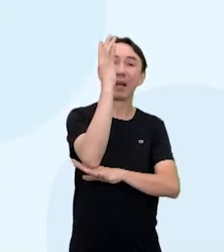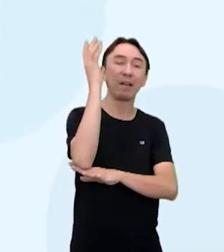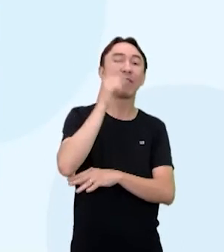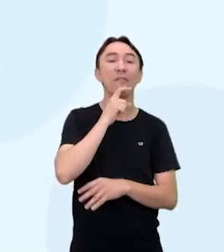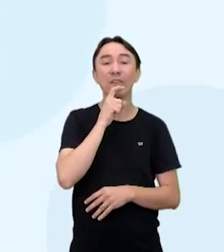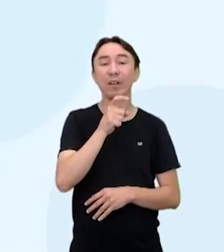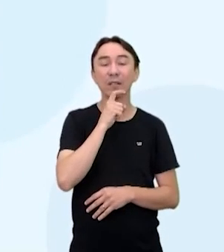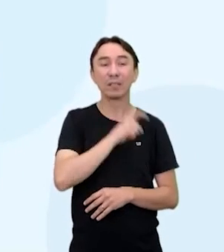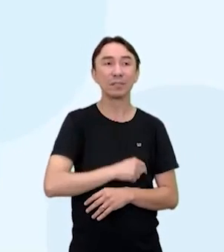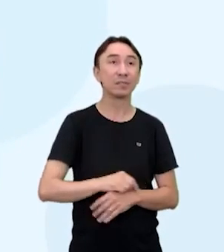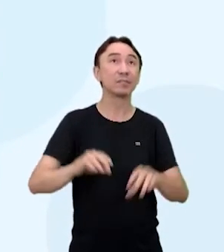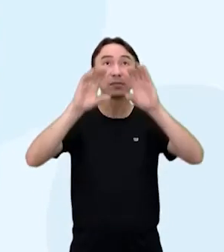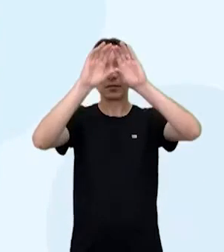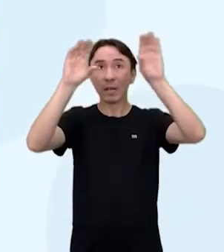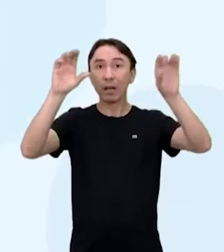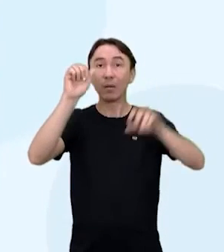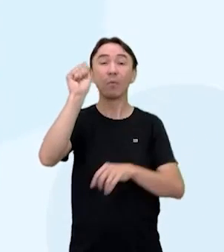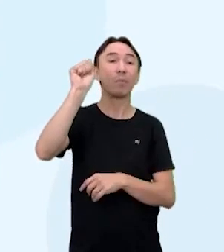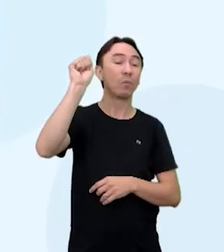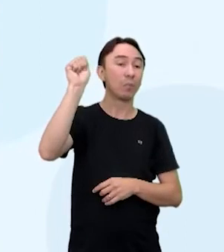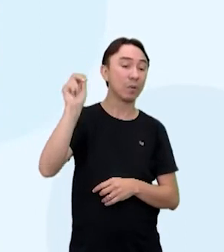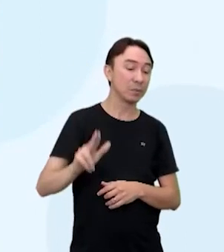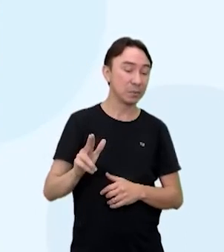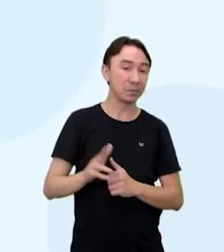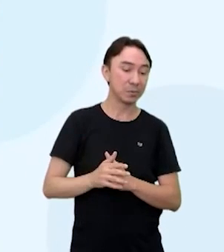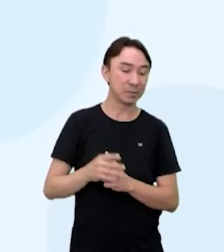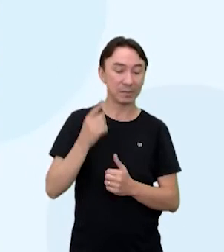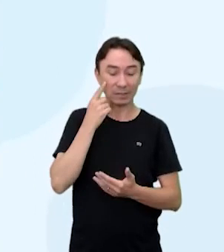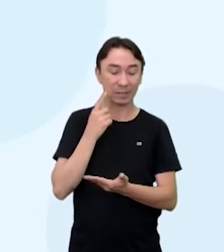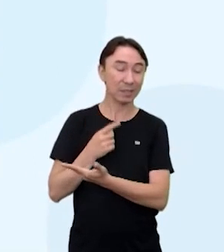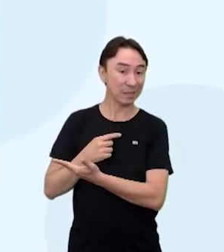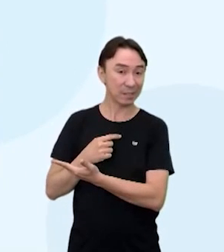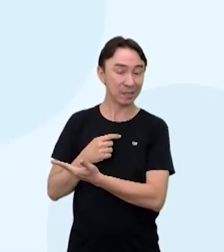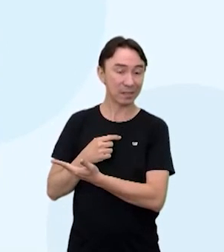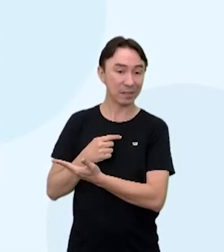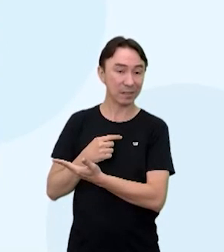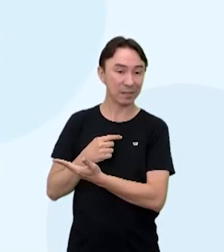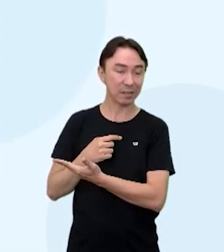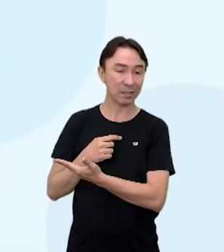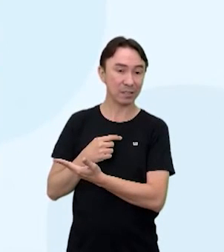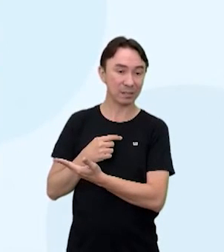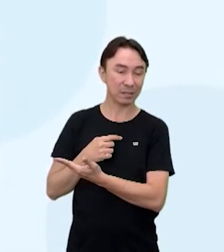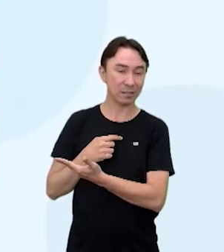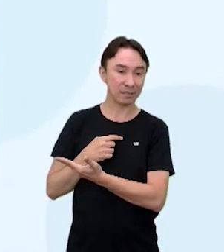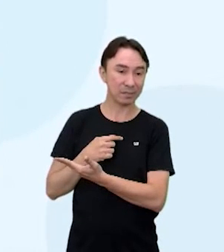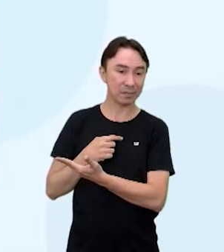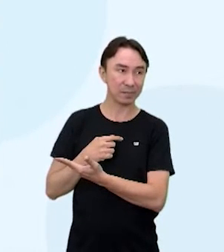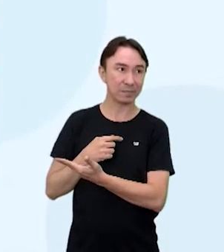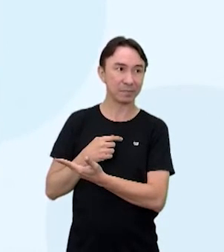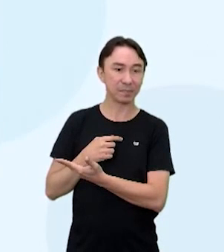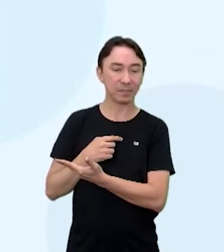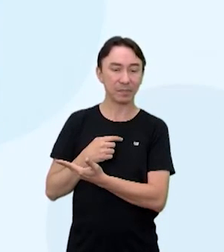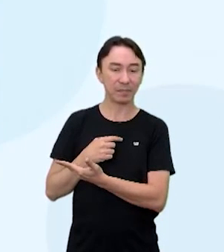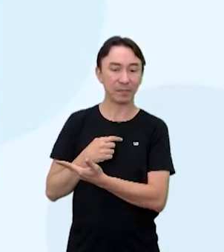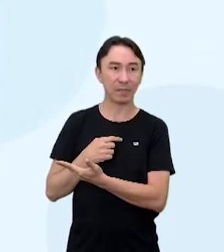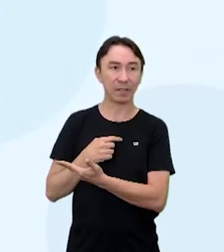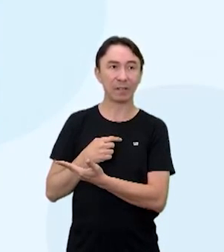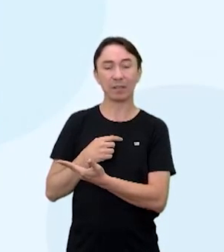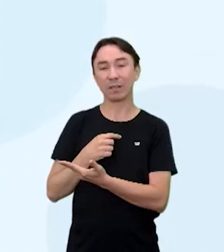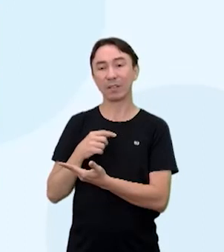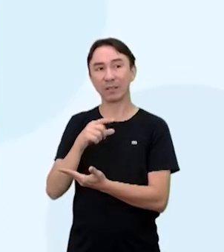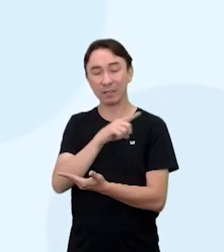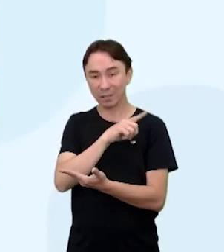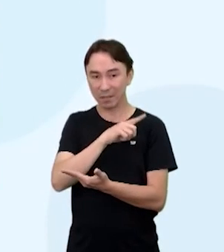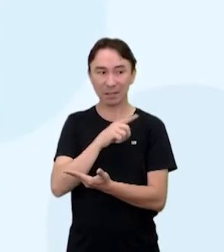as relações entre forma e cor e o preenchimento dos espaços vazios cumprem uma função. Isso aqui falando das obras anteriores, a música